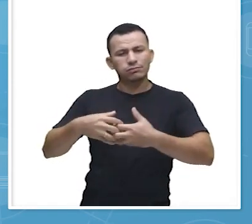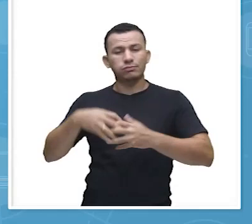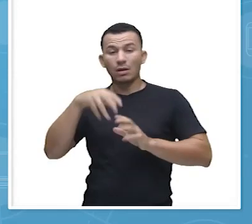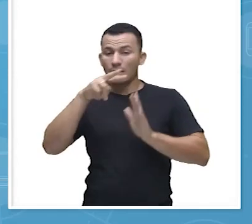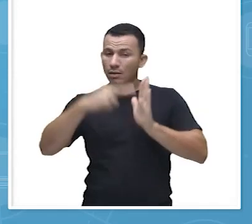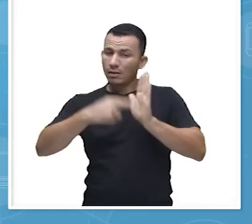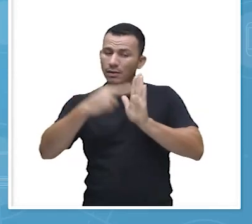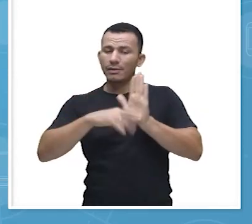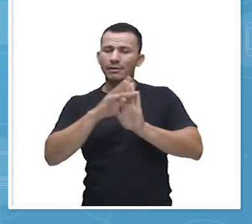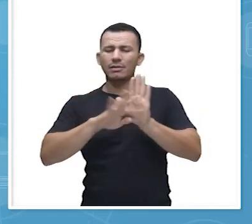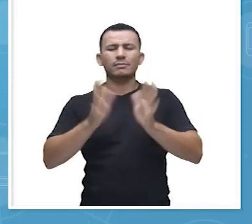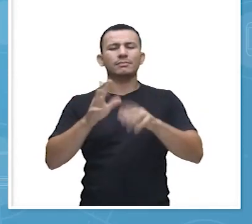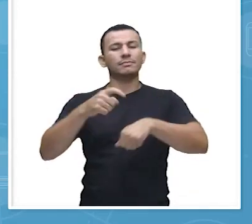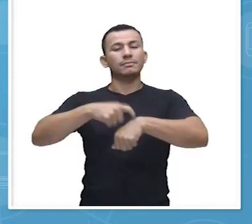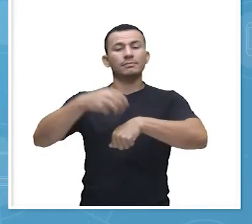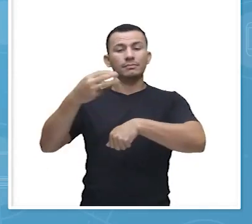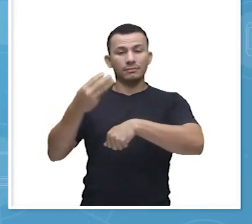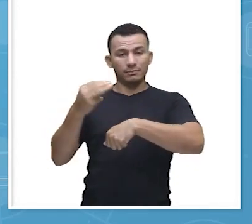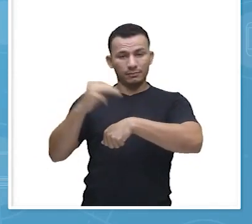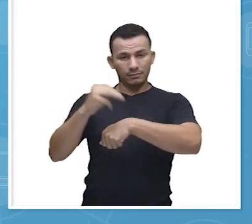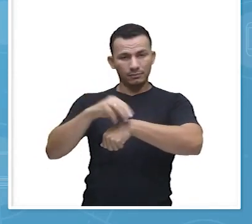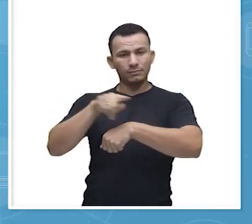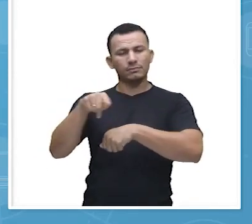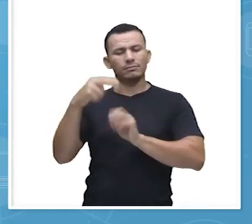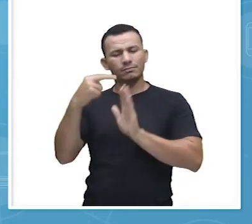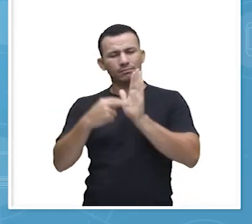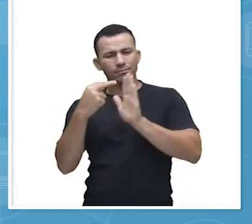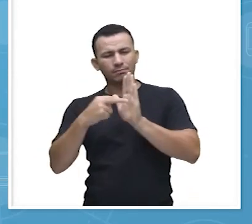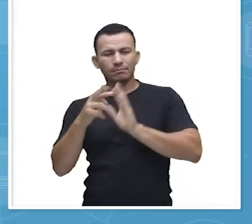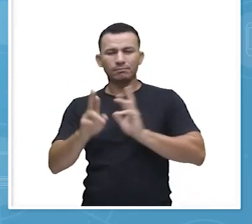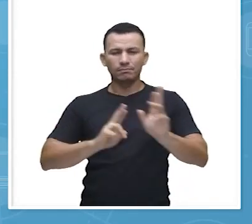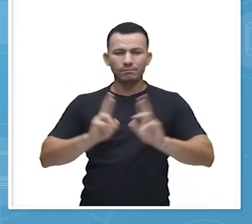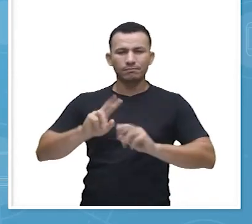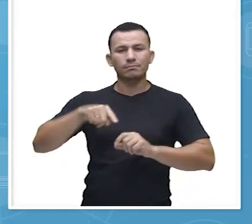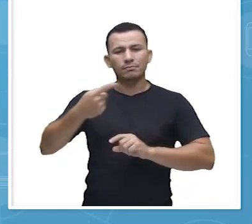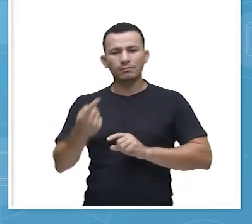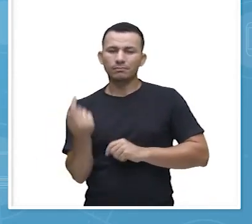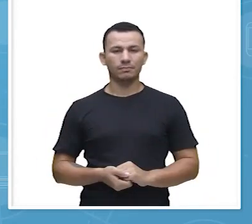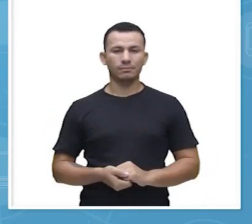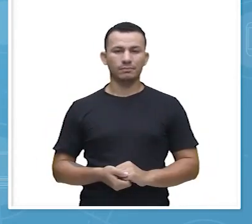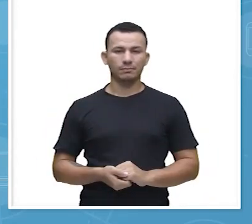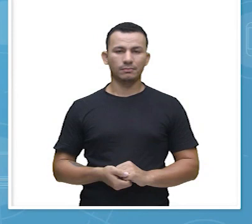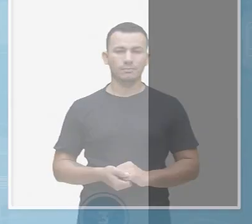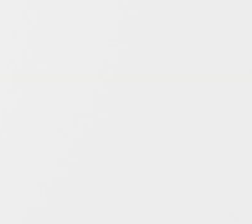menos 3 minutos para vocês resolverem e daqui a pouco a gente volta para conversar sobre ela.